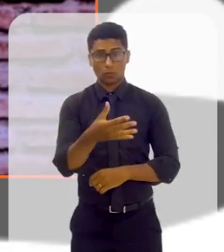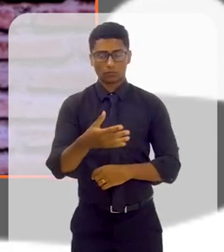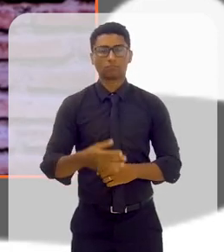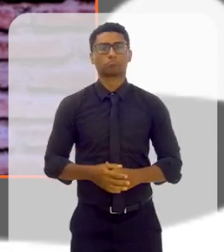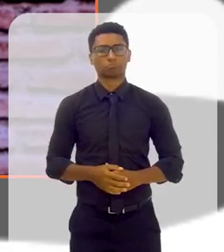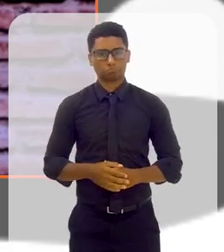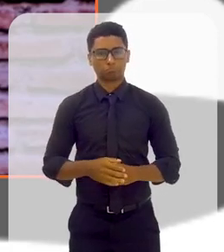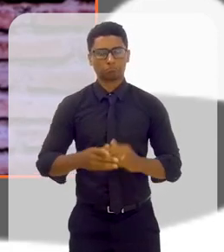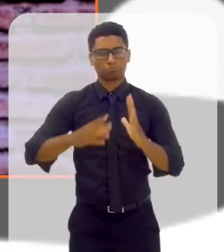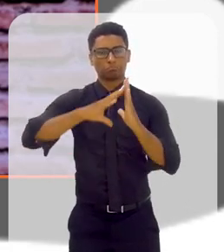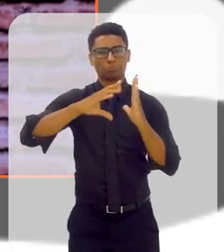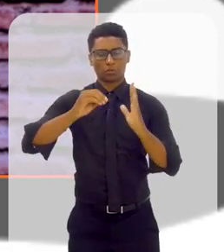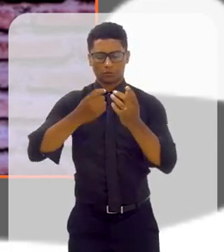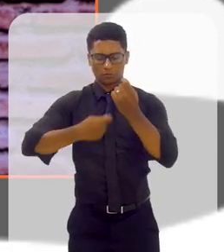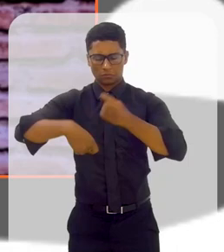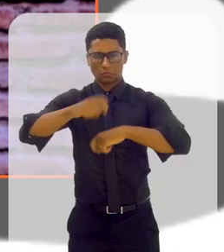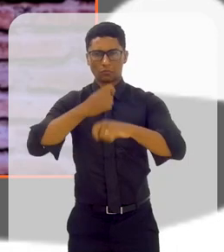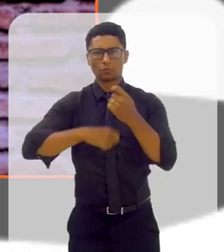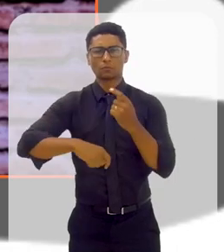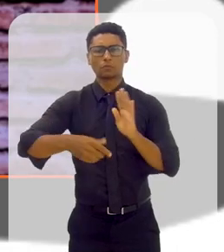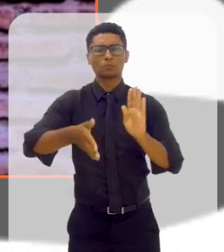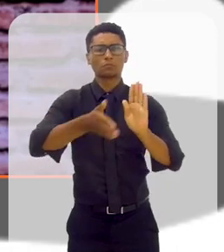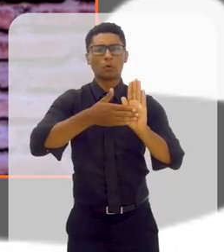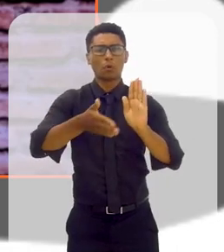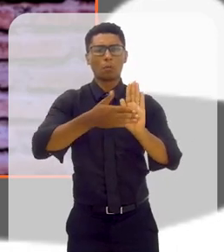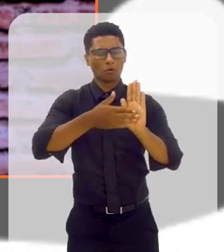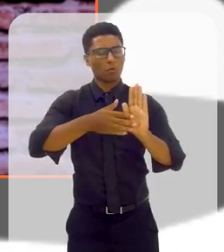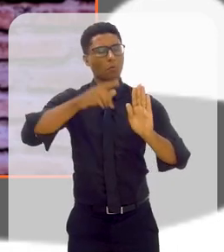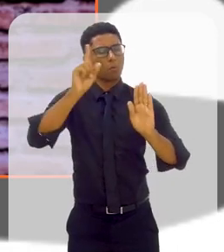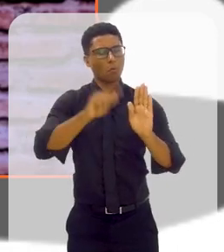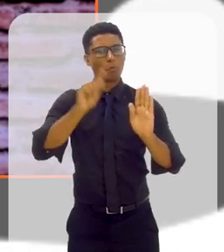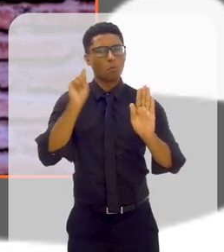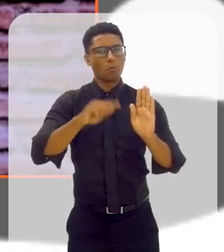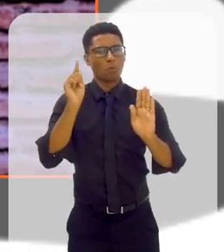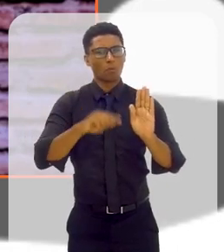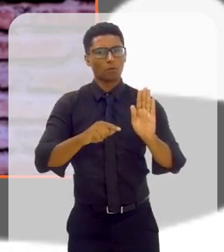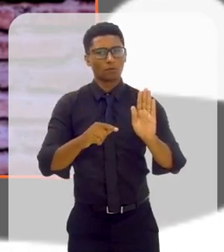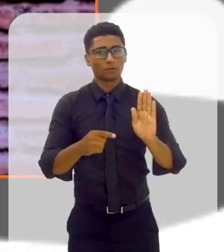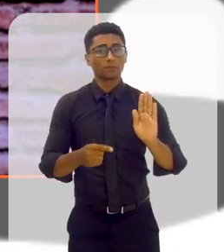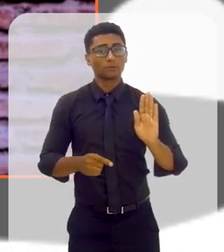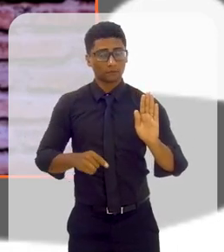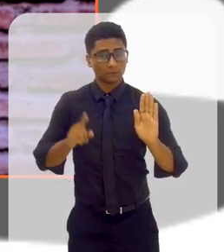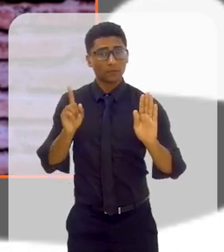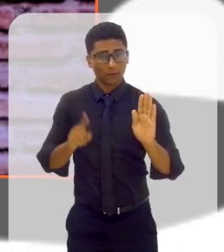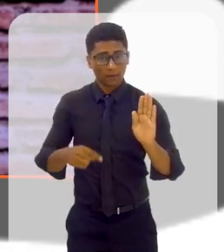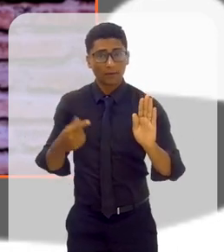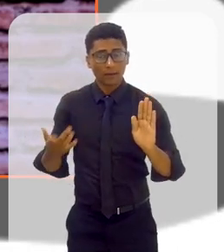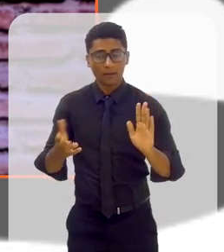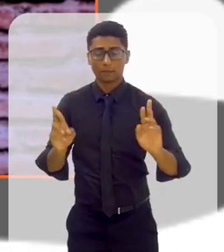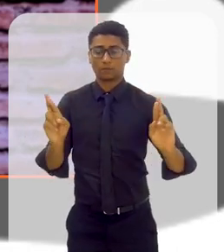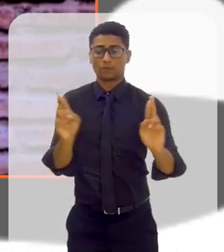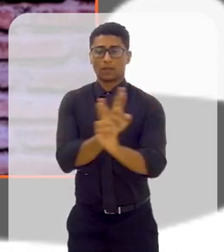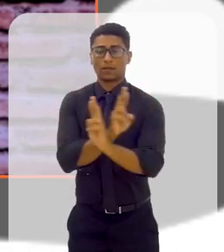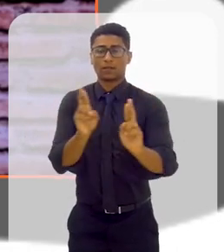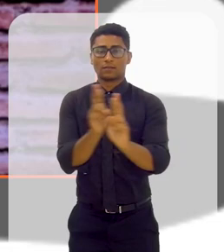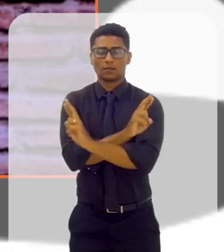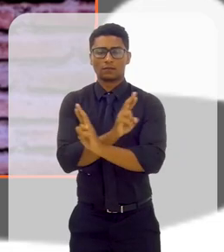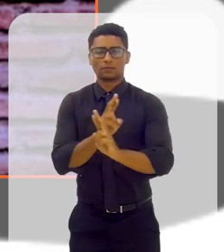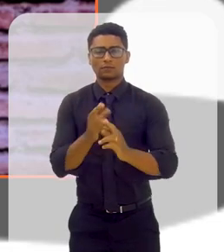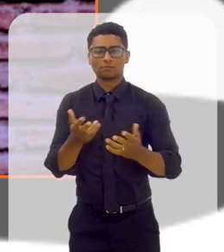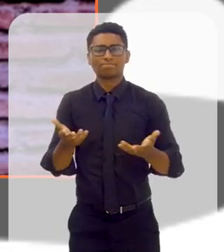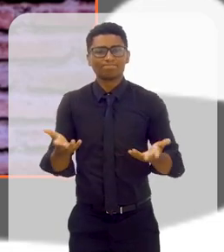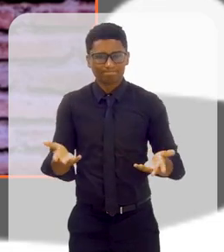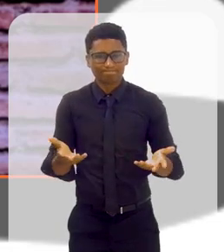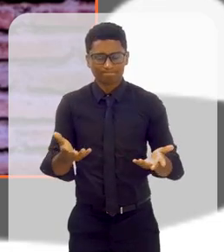modelo econômico é um modelo que propõe uma subsistência, uma relação de vida